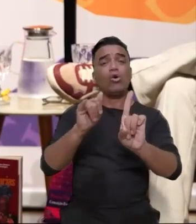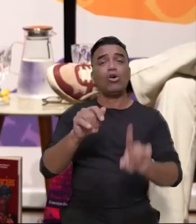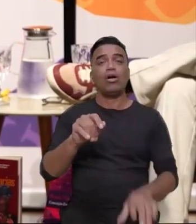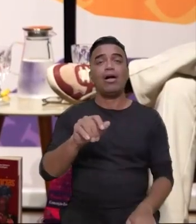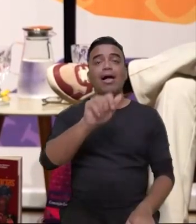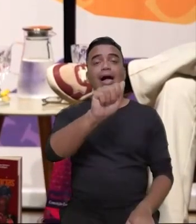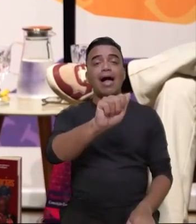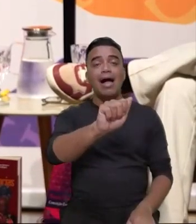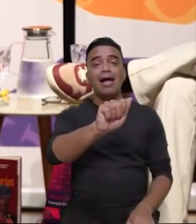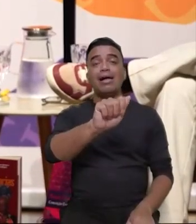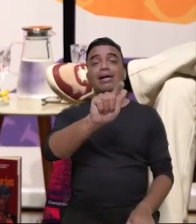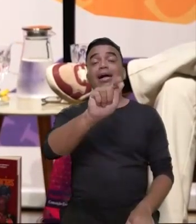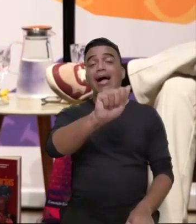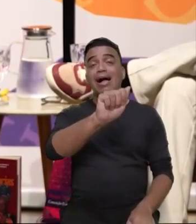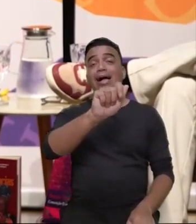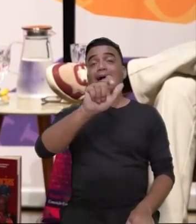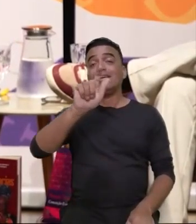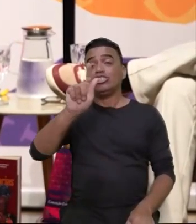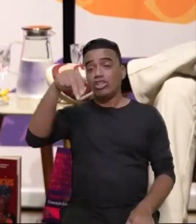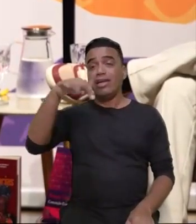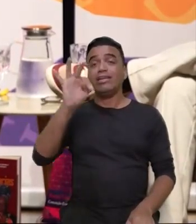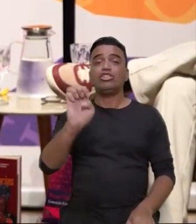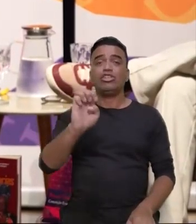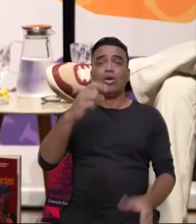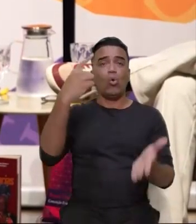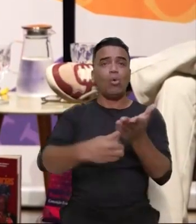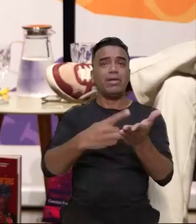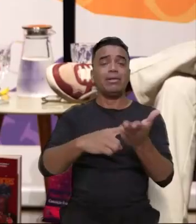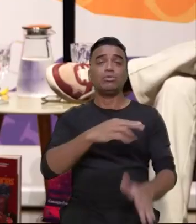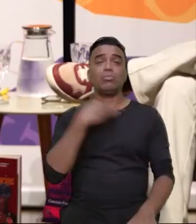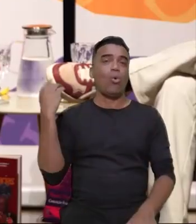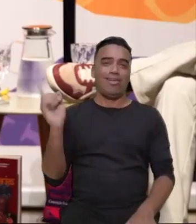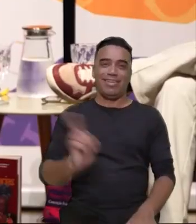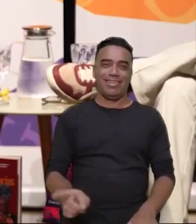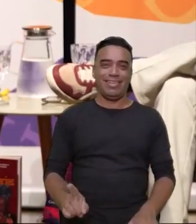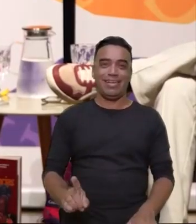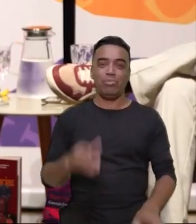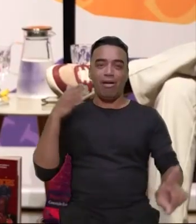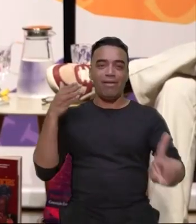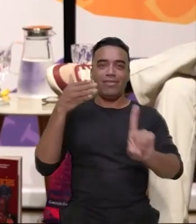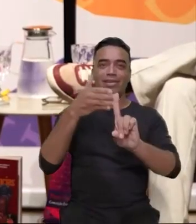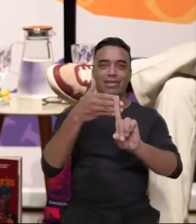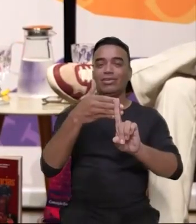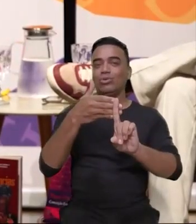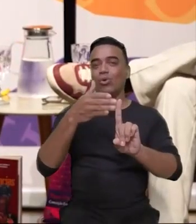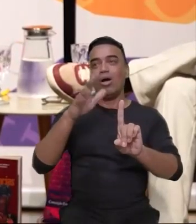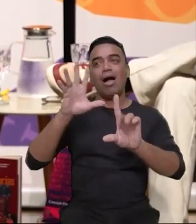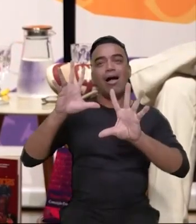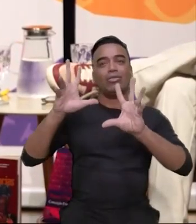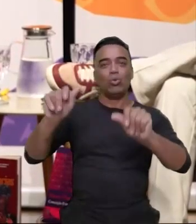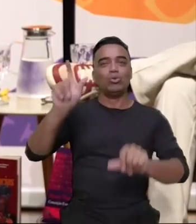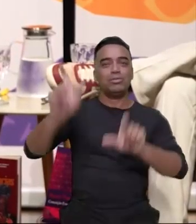gente combinamos de não morrer, porque ele estava se referindo aos outros meninos